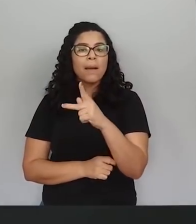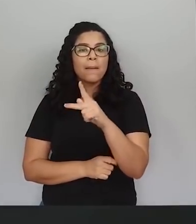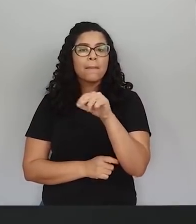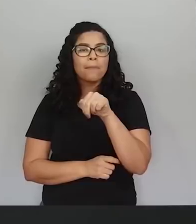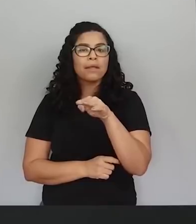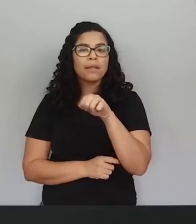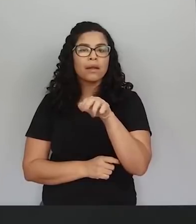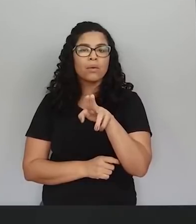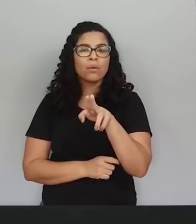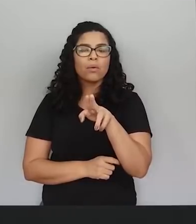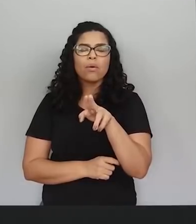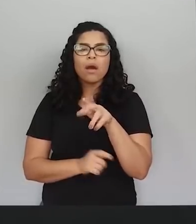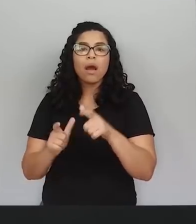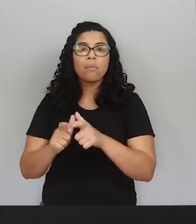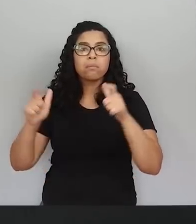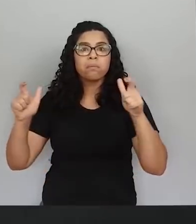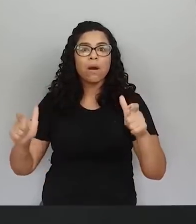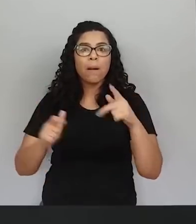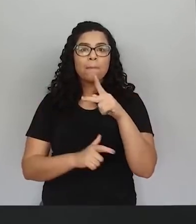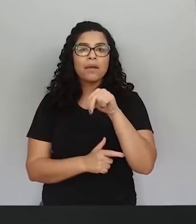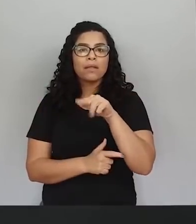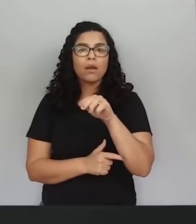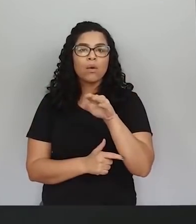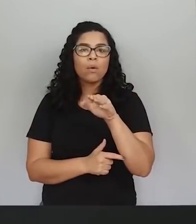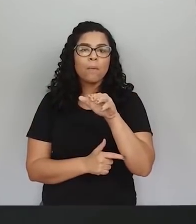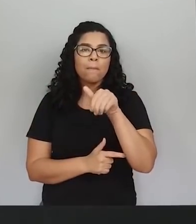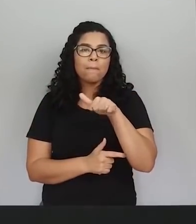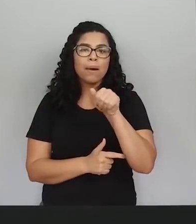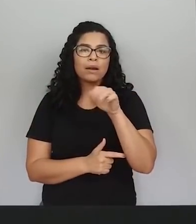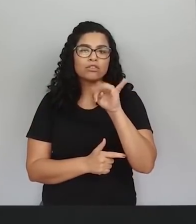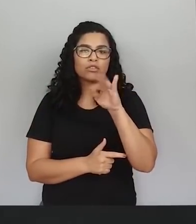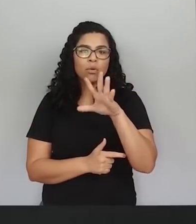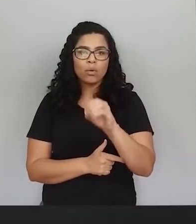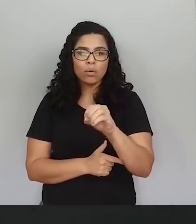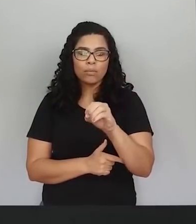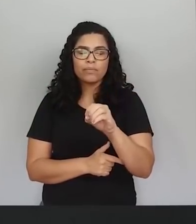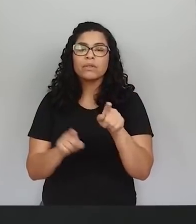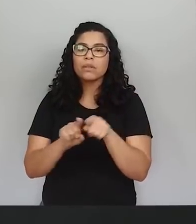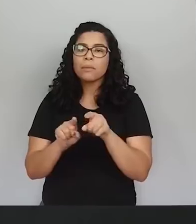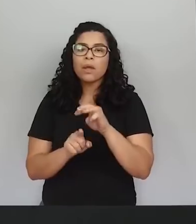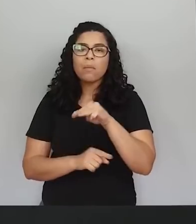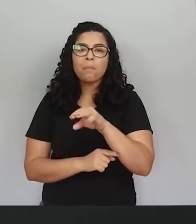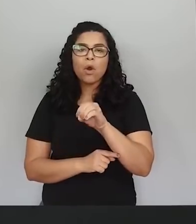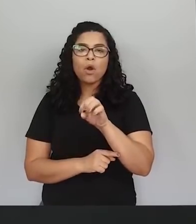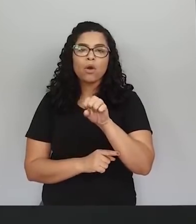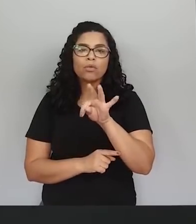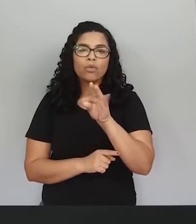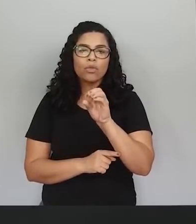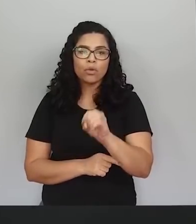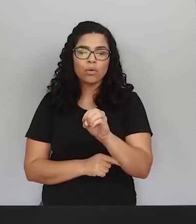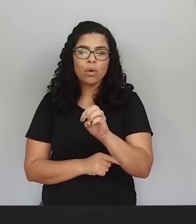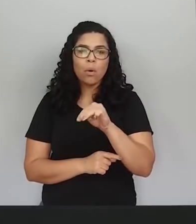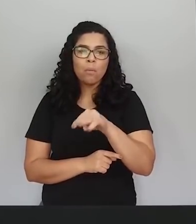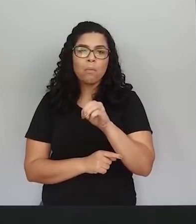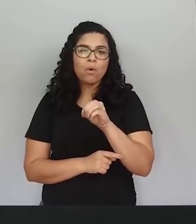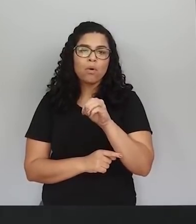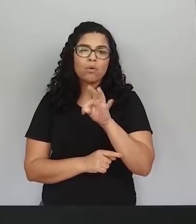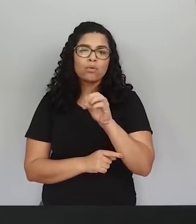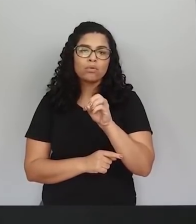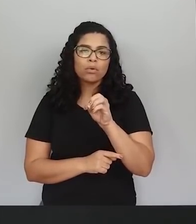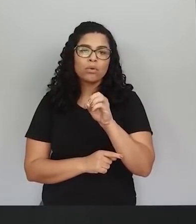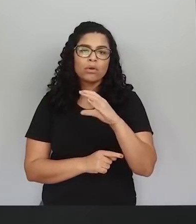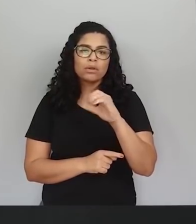nossa língua. Ou seja, há uma influência nesse sentido dos aspectos culturais, dos aspectos econômicos, há